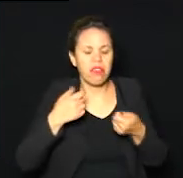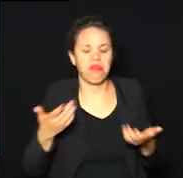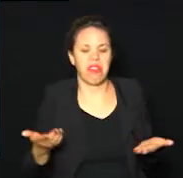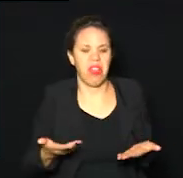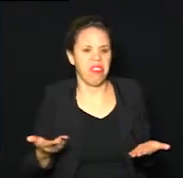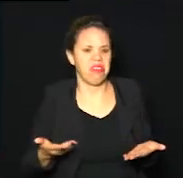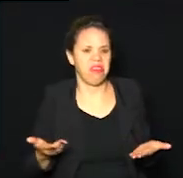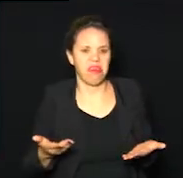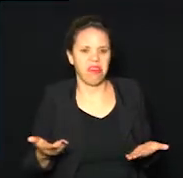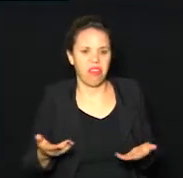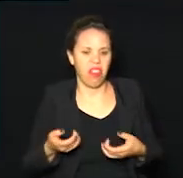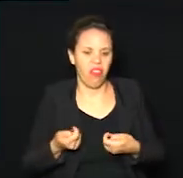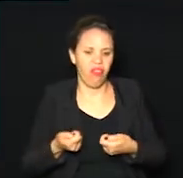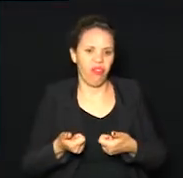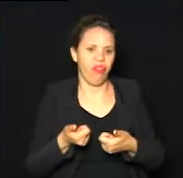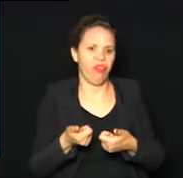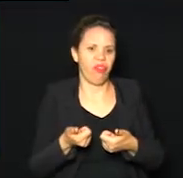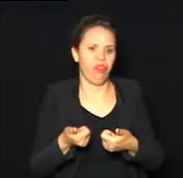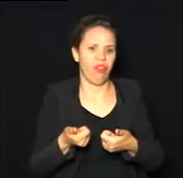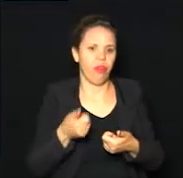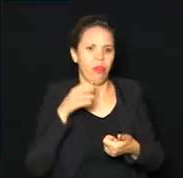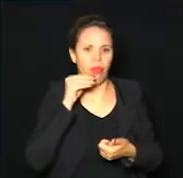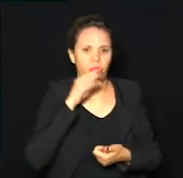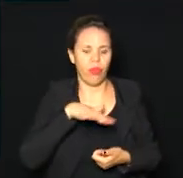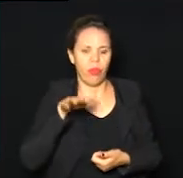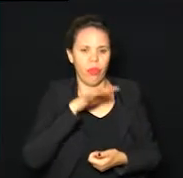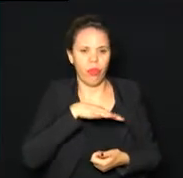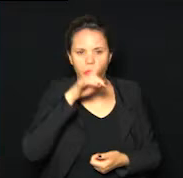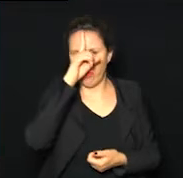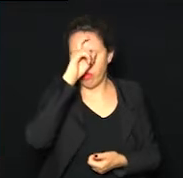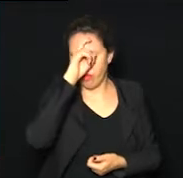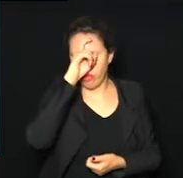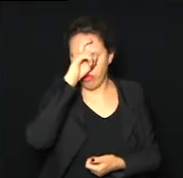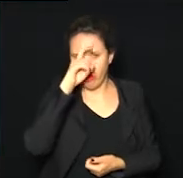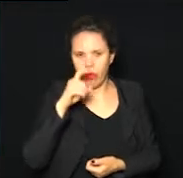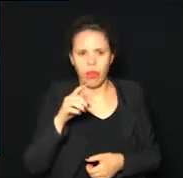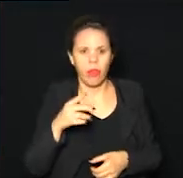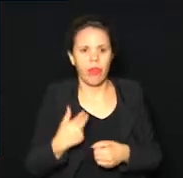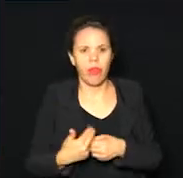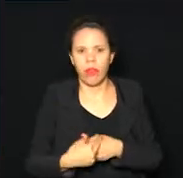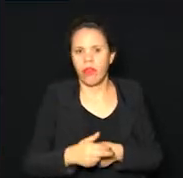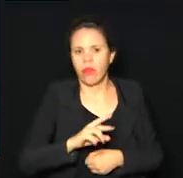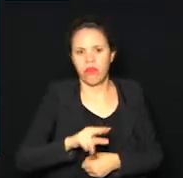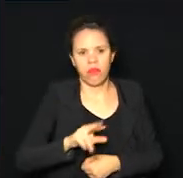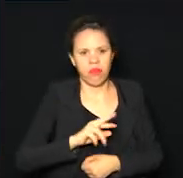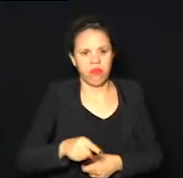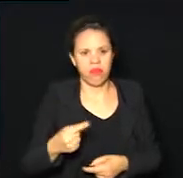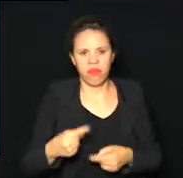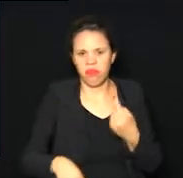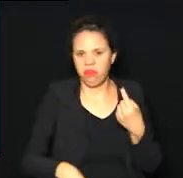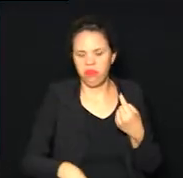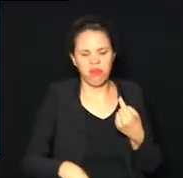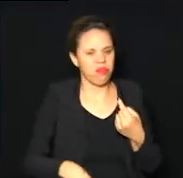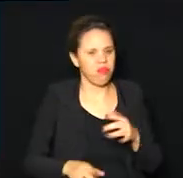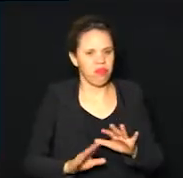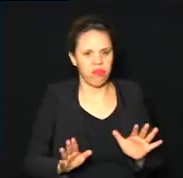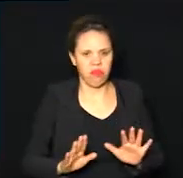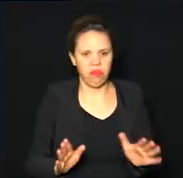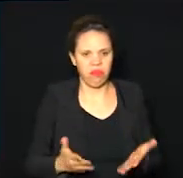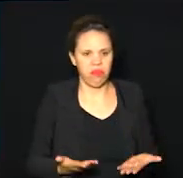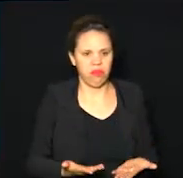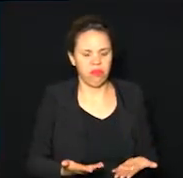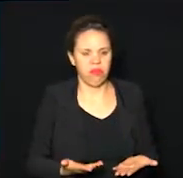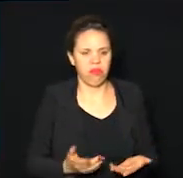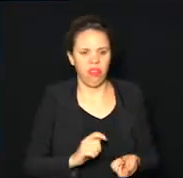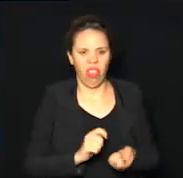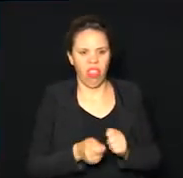recentemente fornecida aos trabalhadores do hospital da Unicamp não tem sido uma alimentação adequada. A Gabriela pode